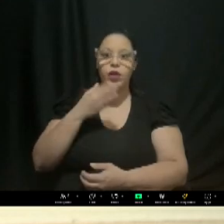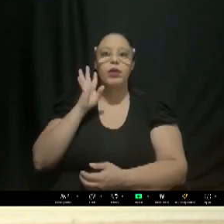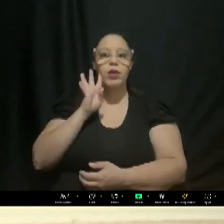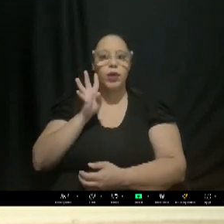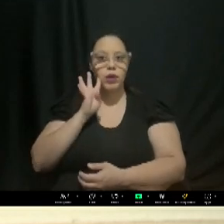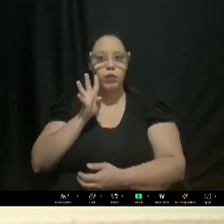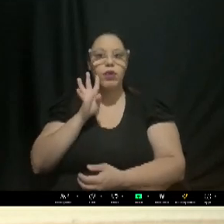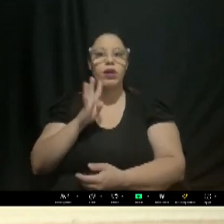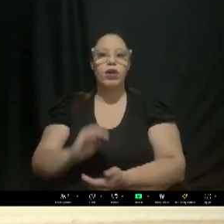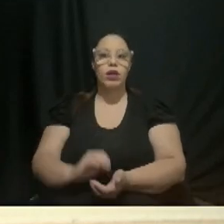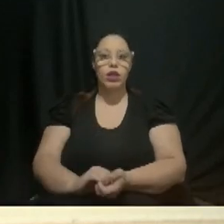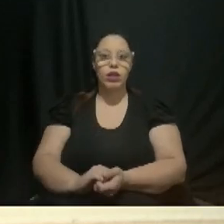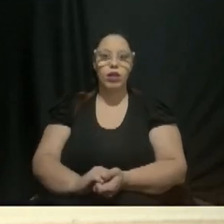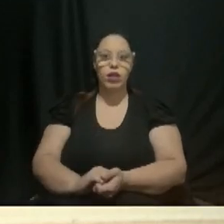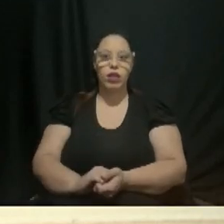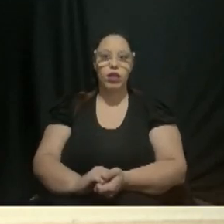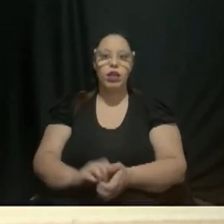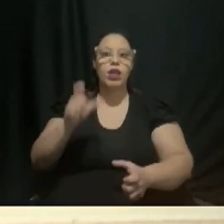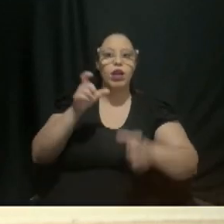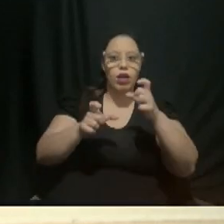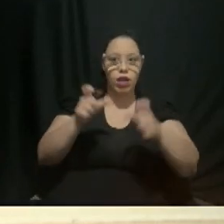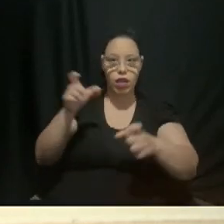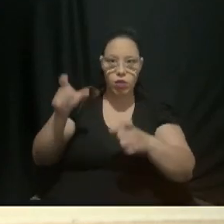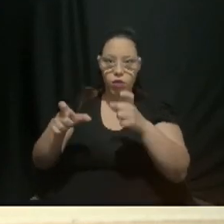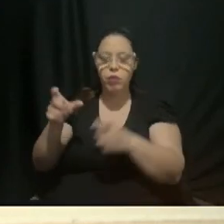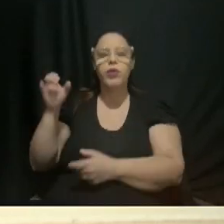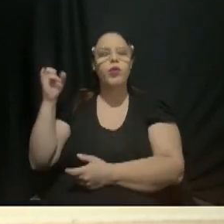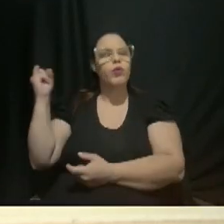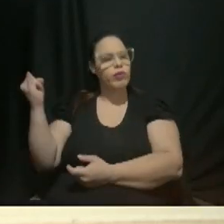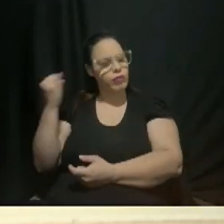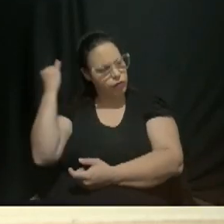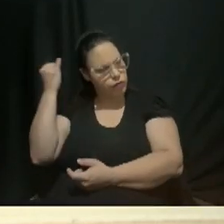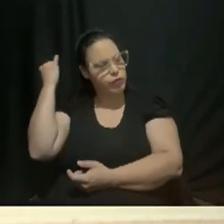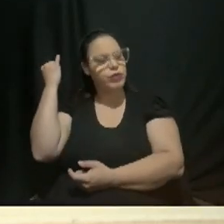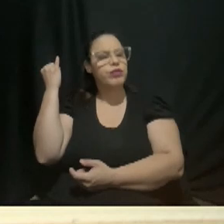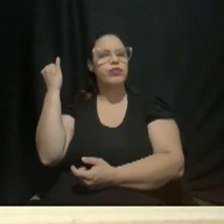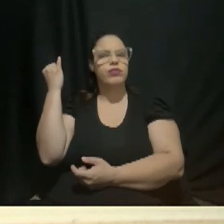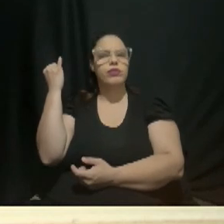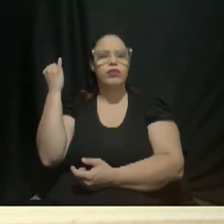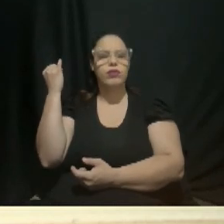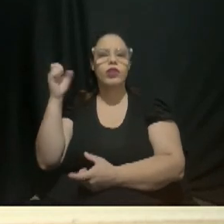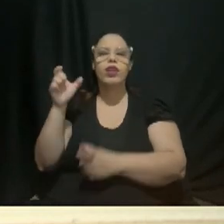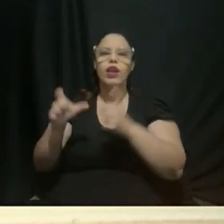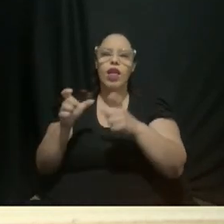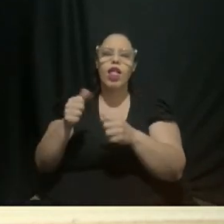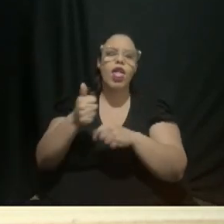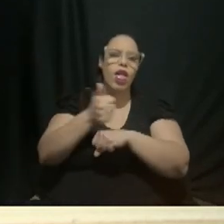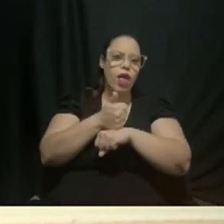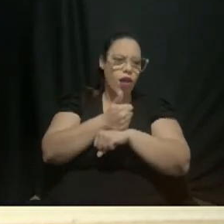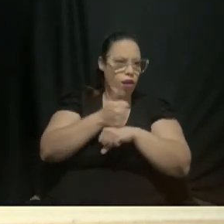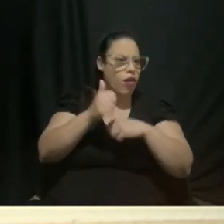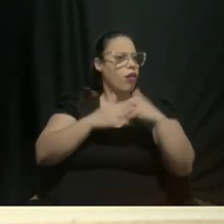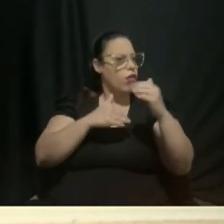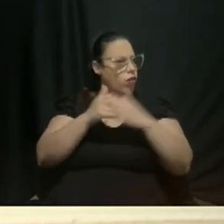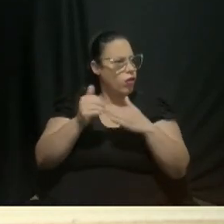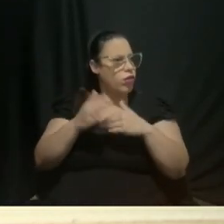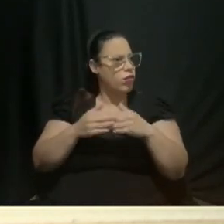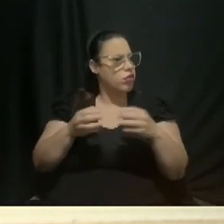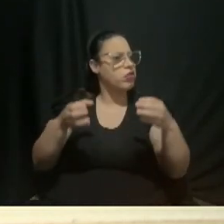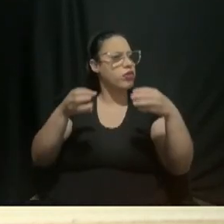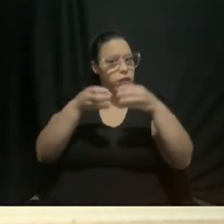tem a sua importância, né? E cada função tem a sua importância dentro da profissão. O que